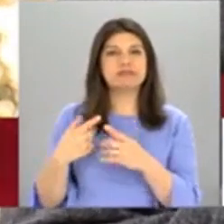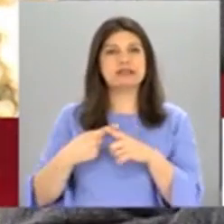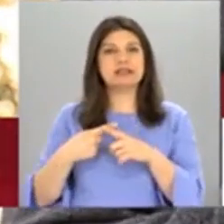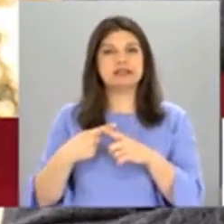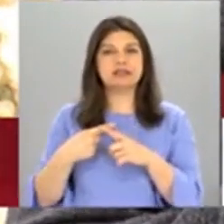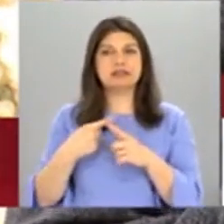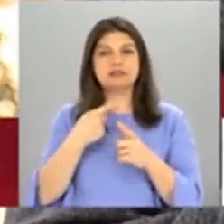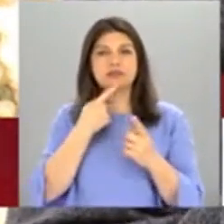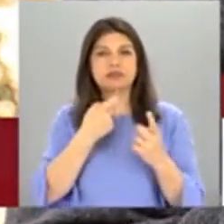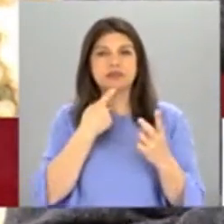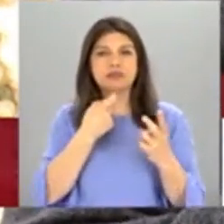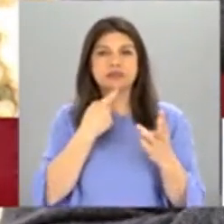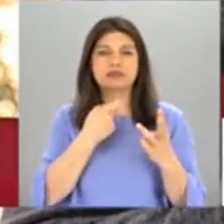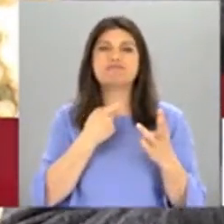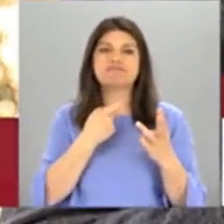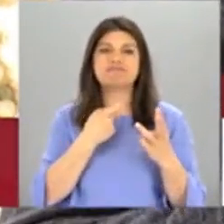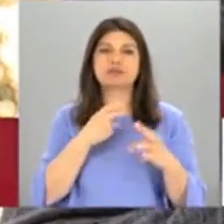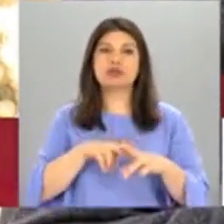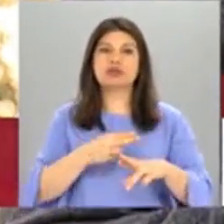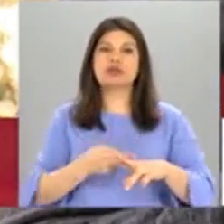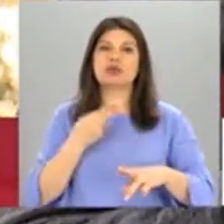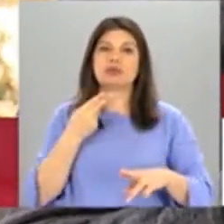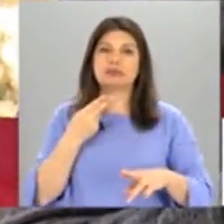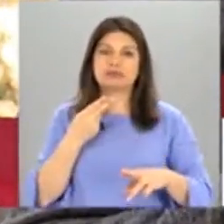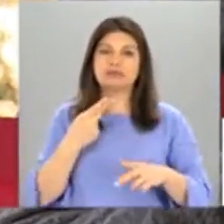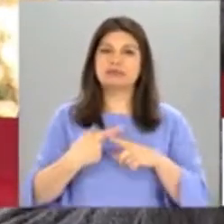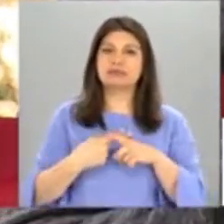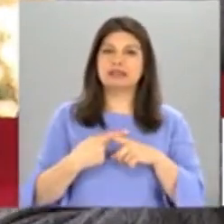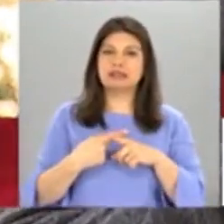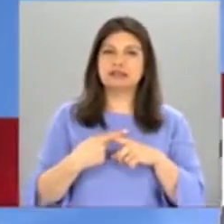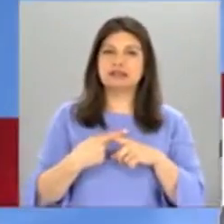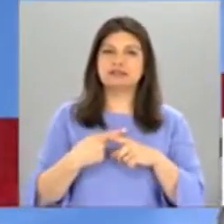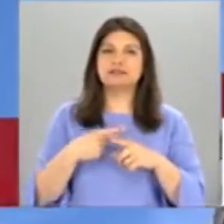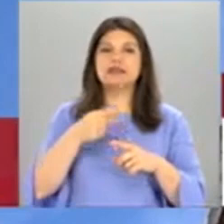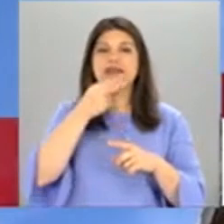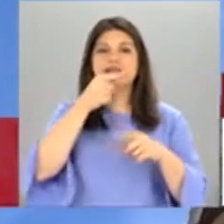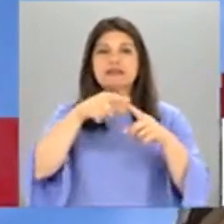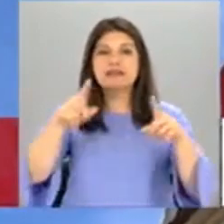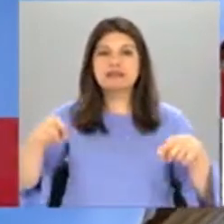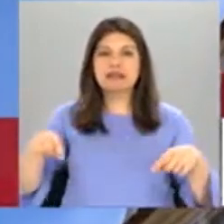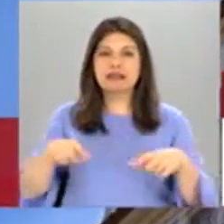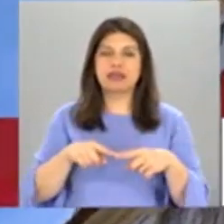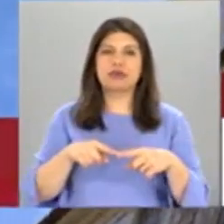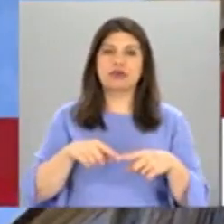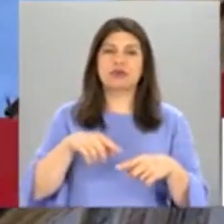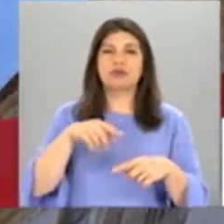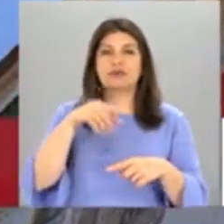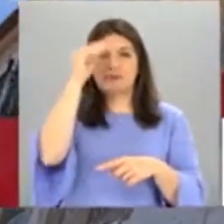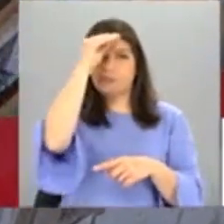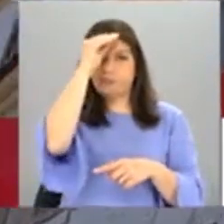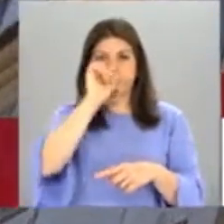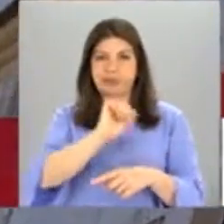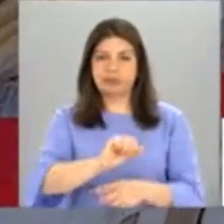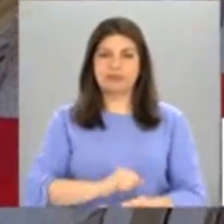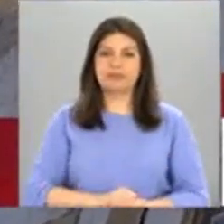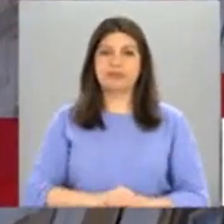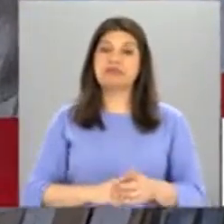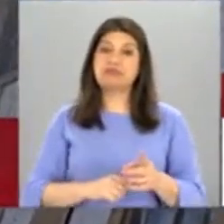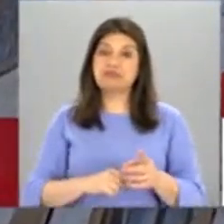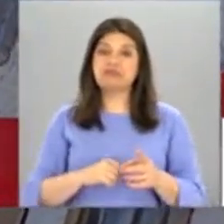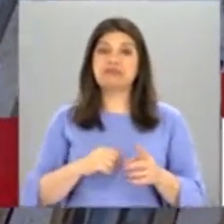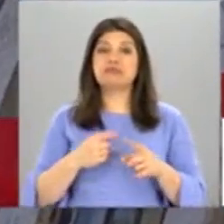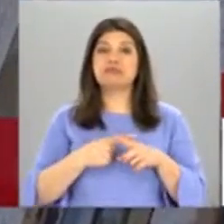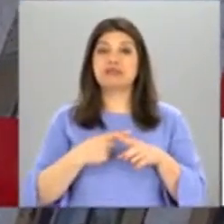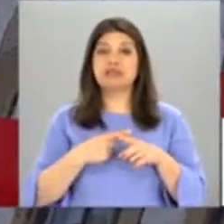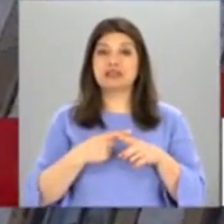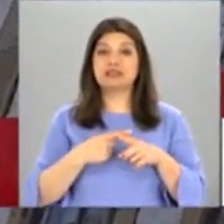uma duplicação do interesse, sobretudo por terrenos rústicos. Uma tendência que se poderá